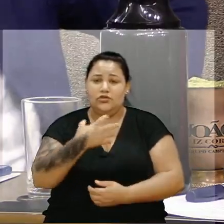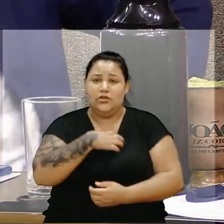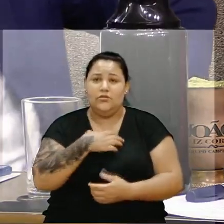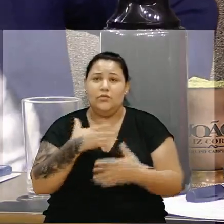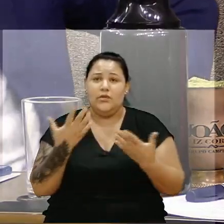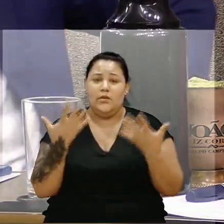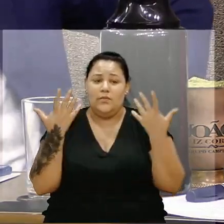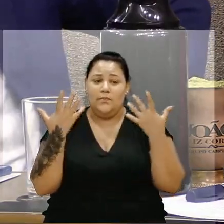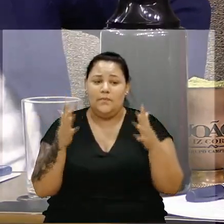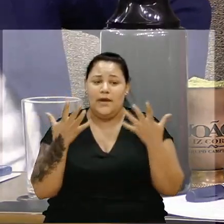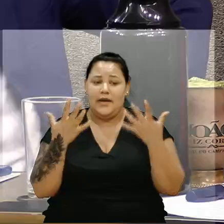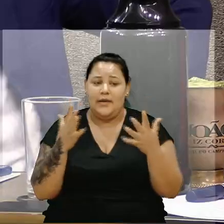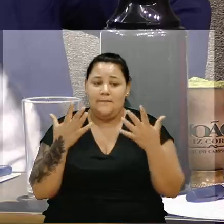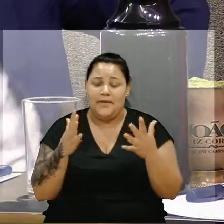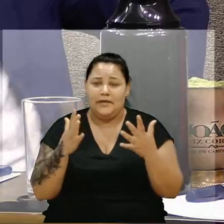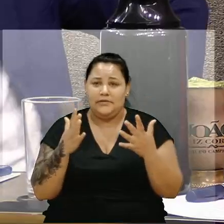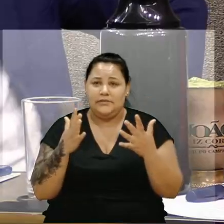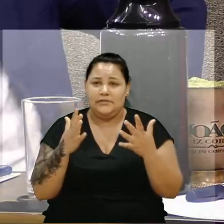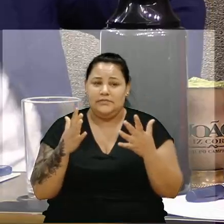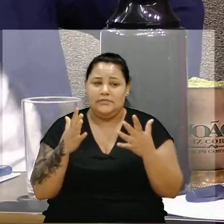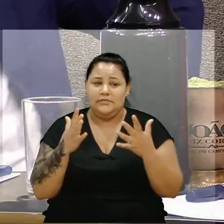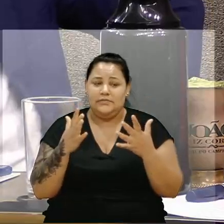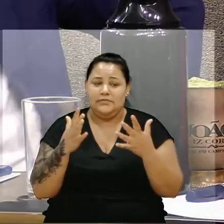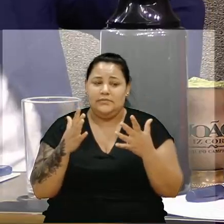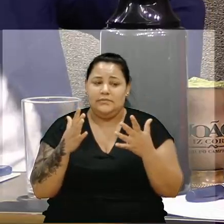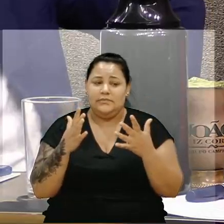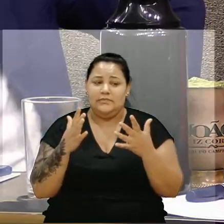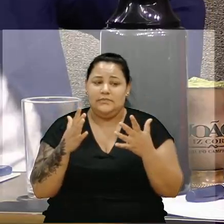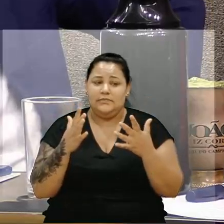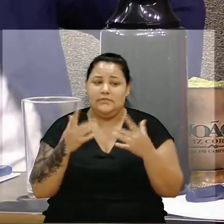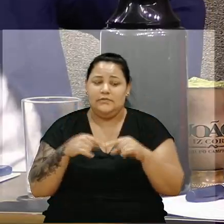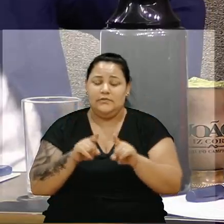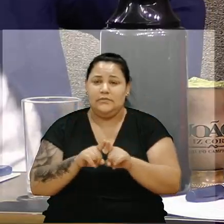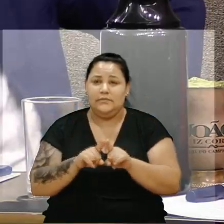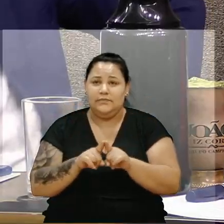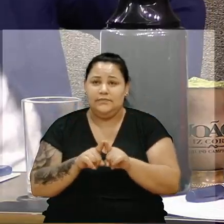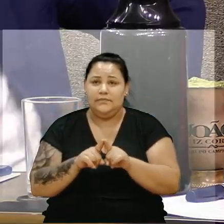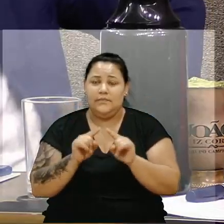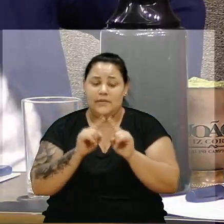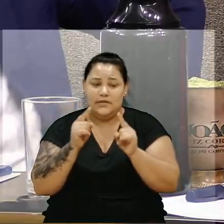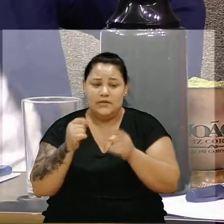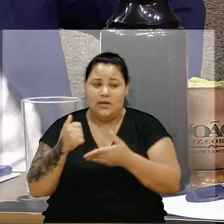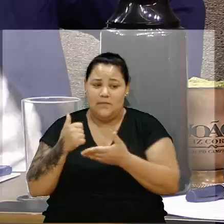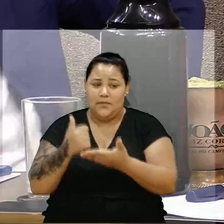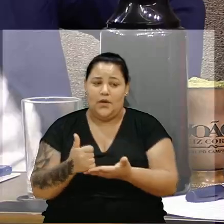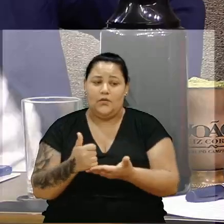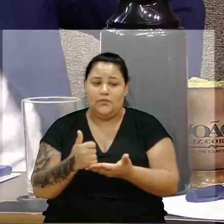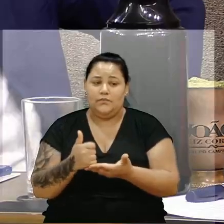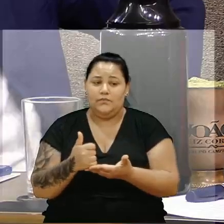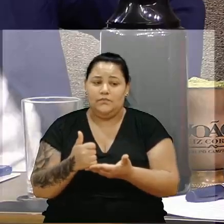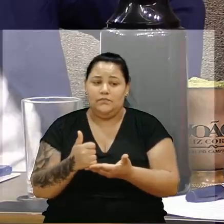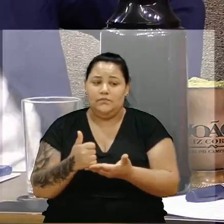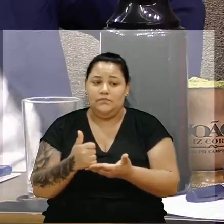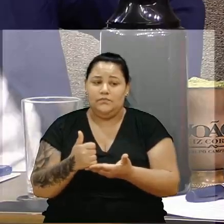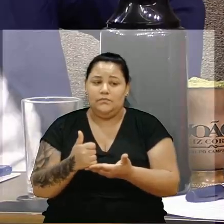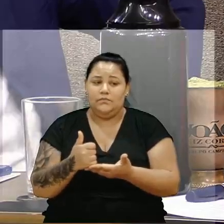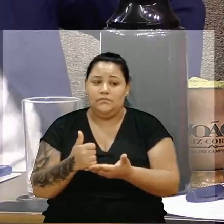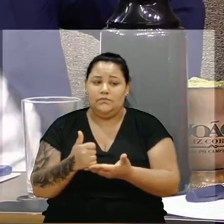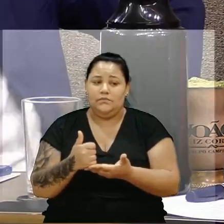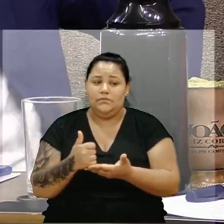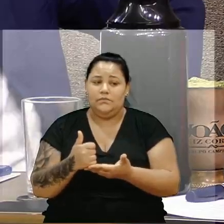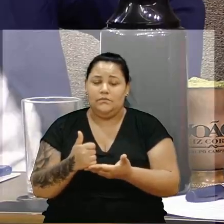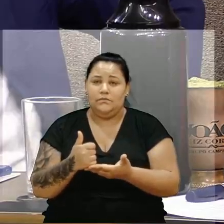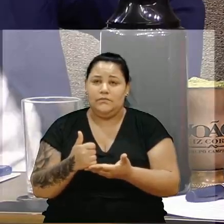também por esse aceite, que é complexo, mas conta conosco com a franqueza,